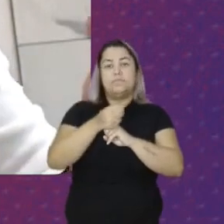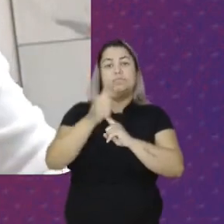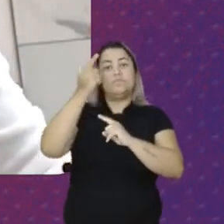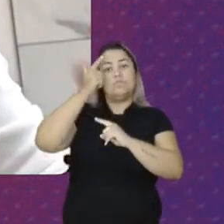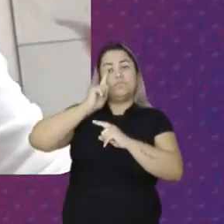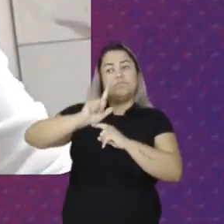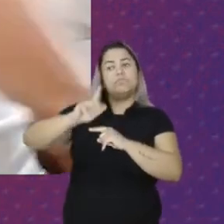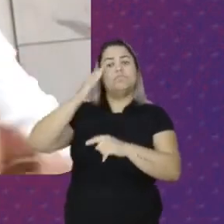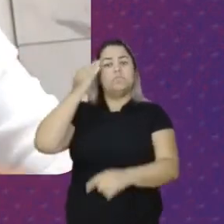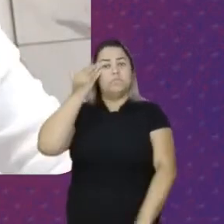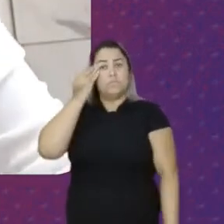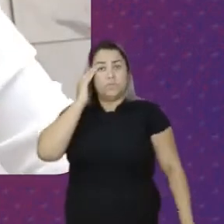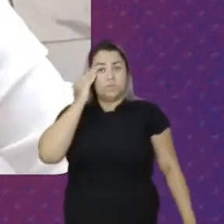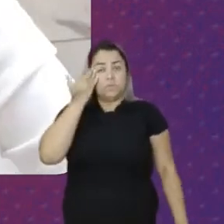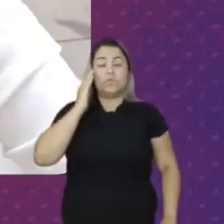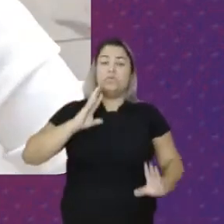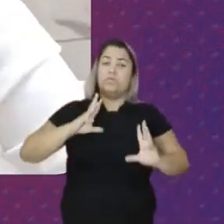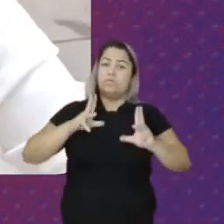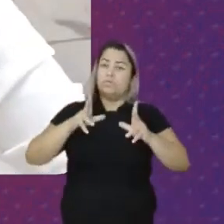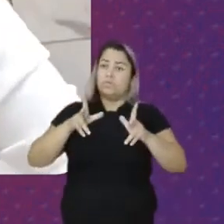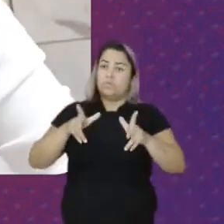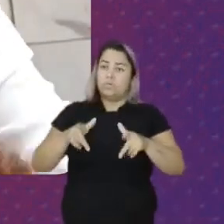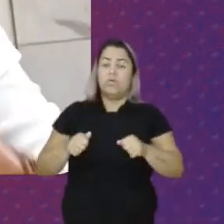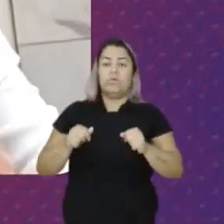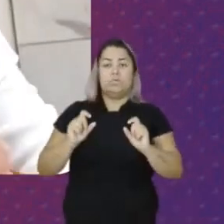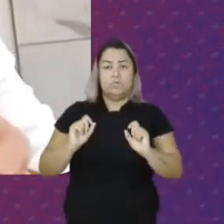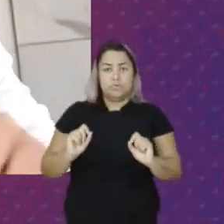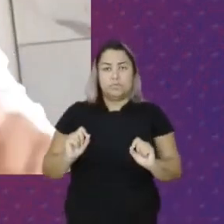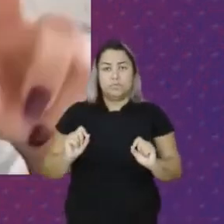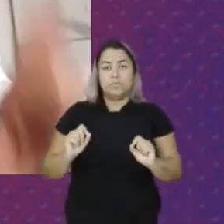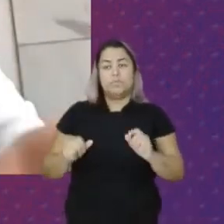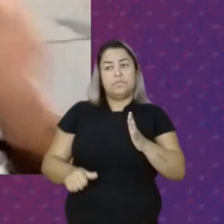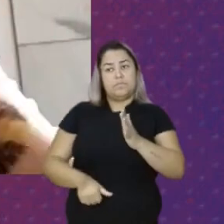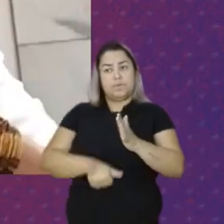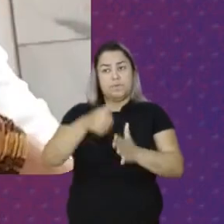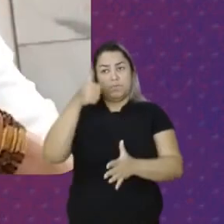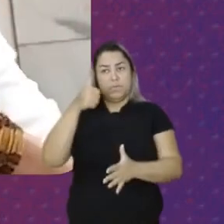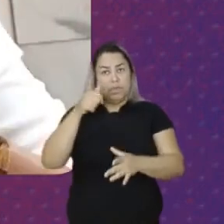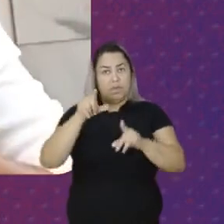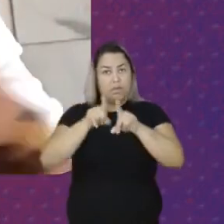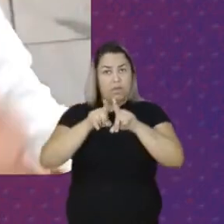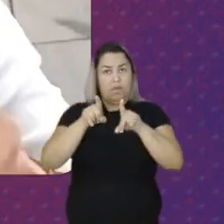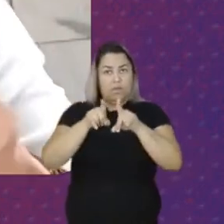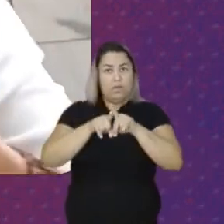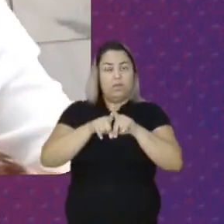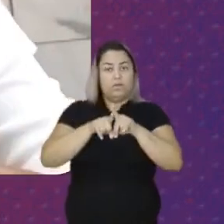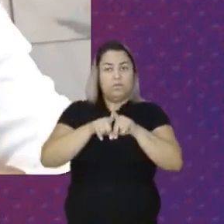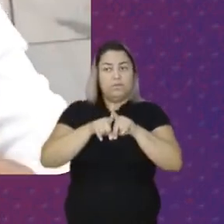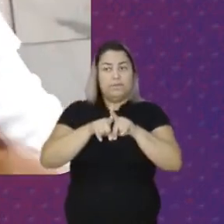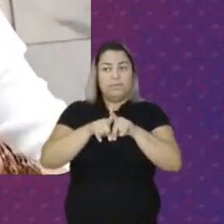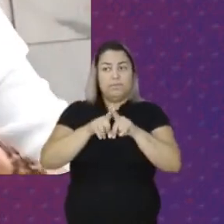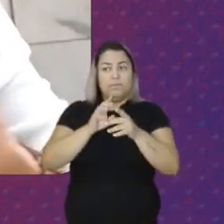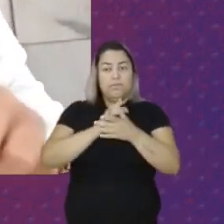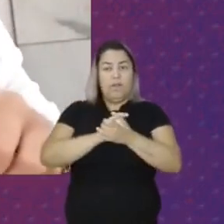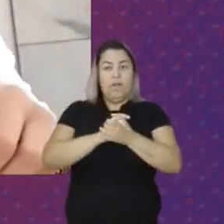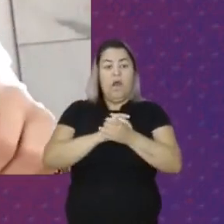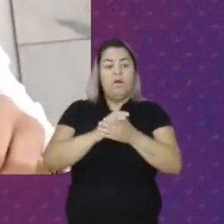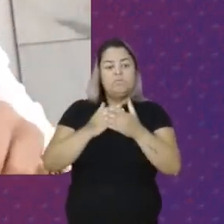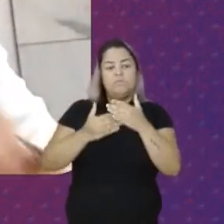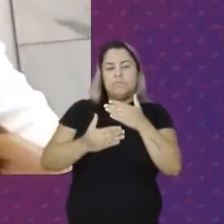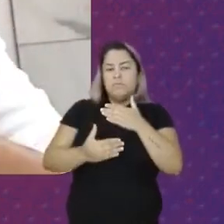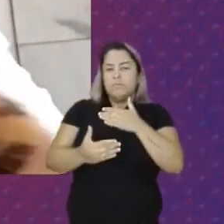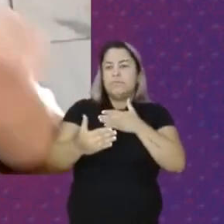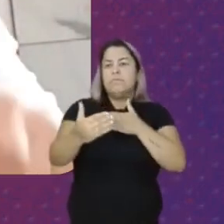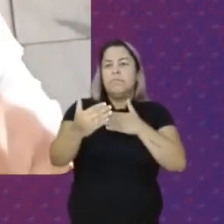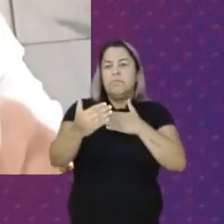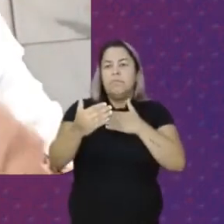consiga compreender que isso tudo é fruto, sim, primeiro, né, de um período longo que a gente